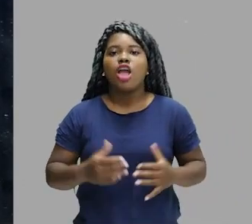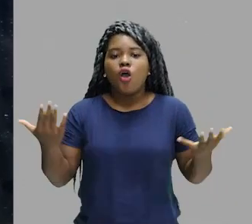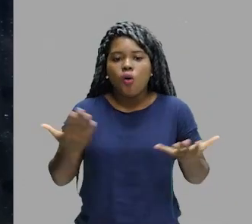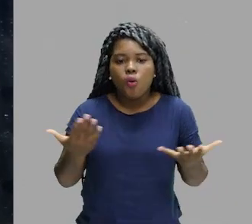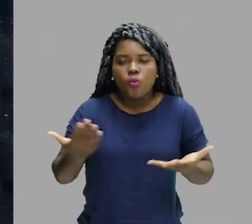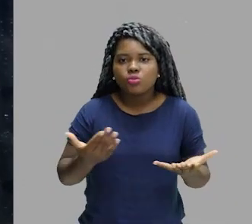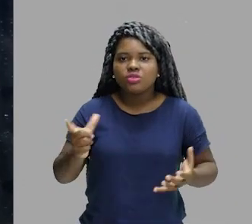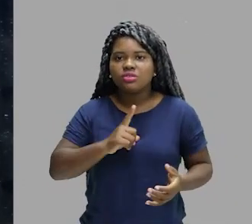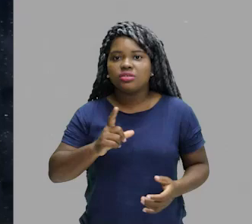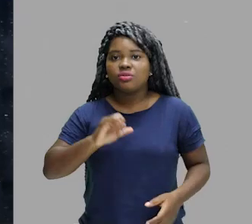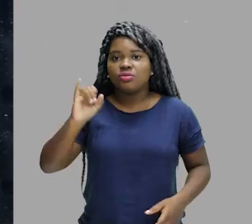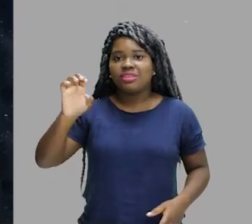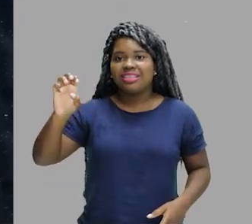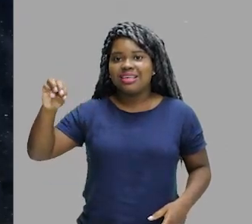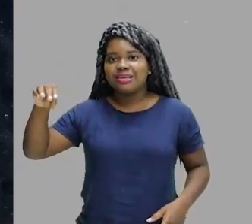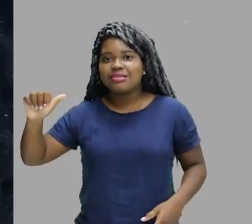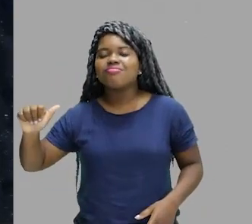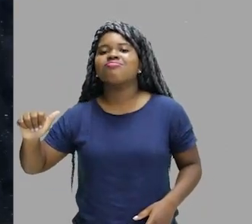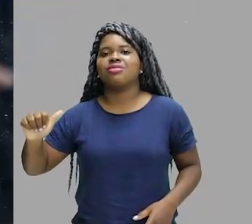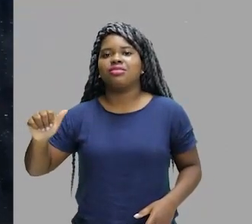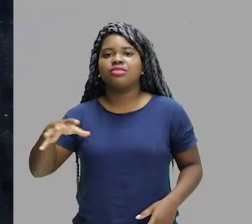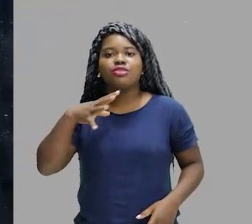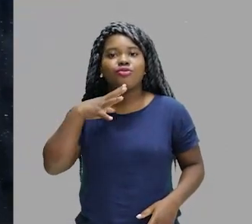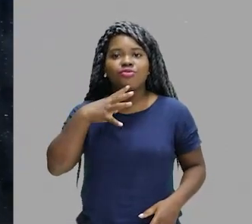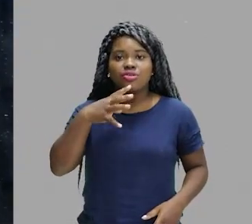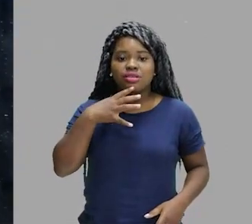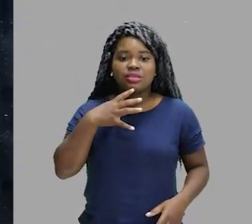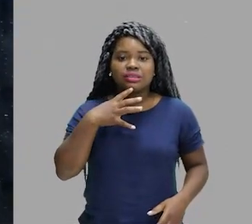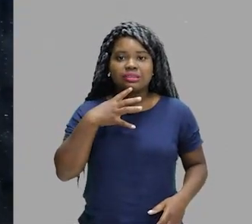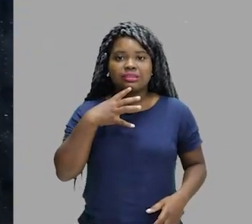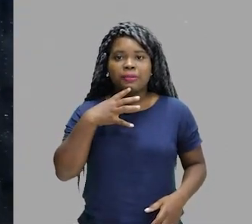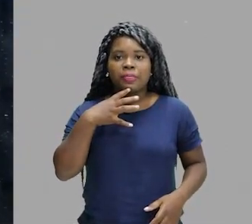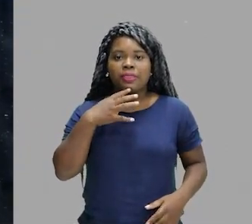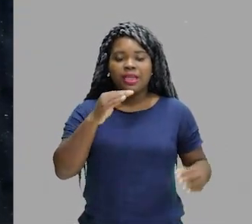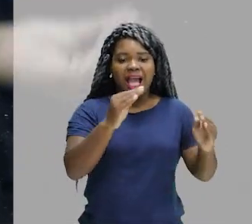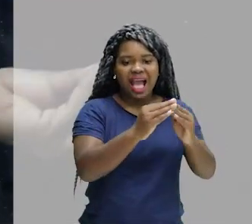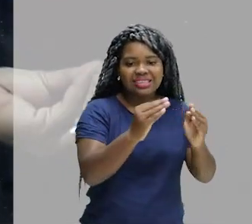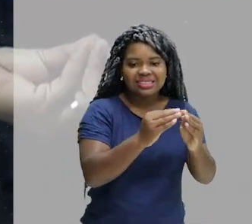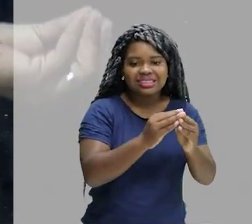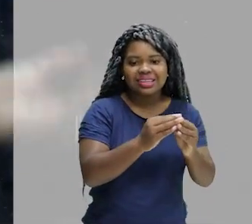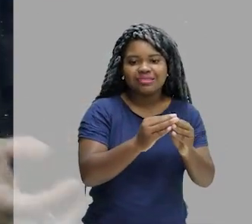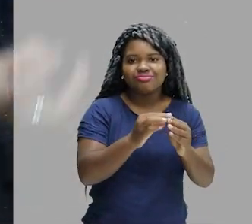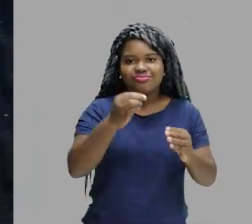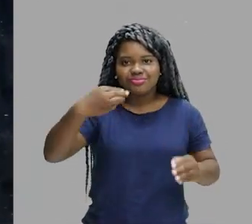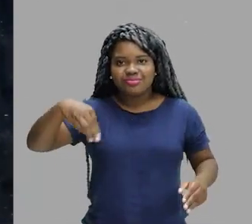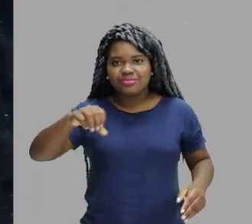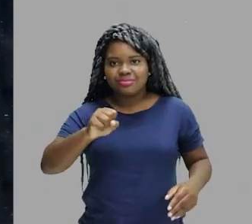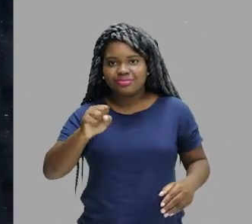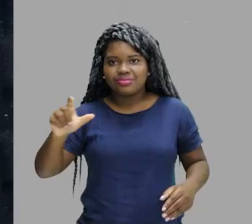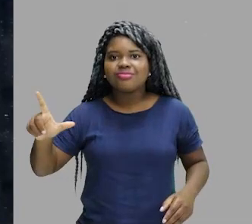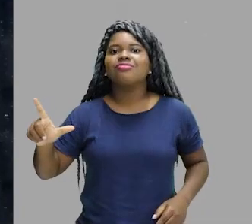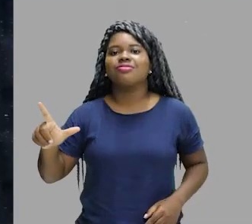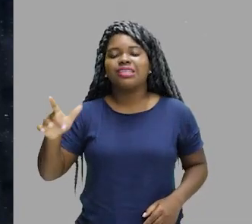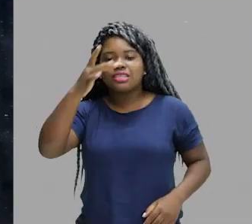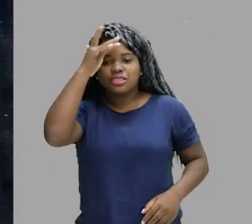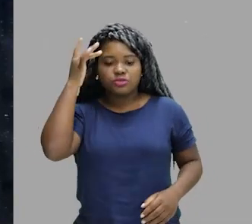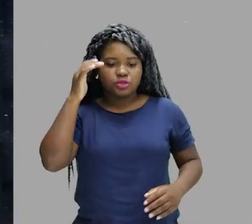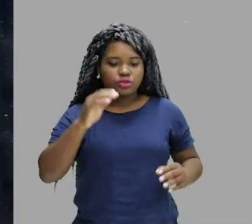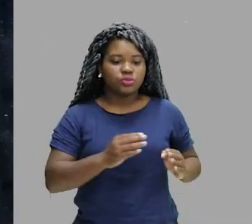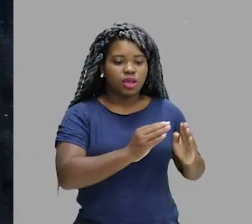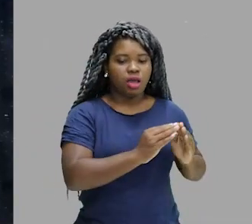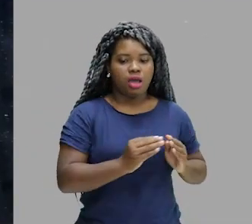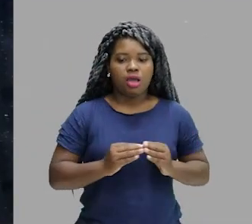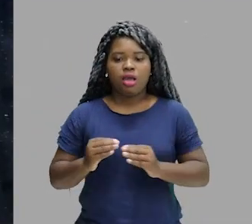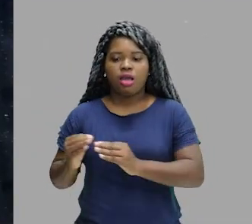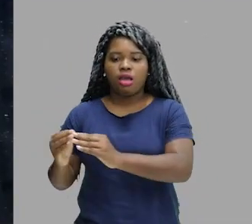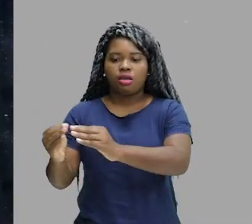região aqui em São Luís, no estado do Maranhão, ao redor são casas pequenas, onde moravam muitas famílias, e as pessoas que moravam ao redor dessas casas, ao